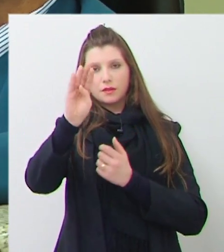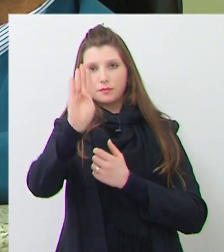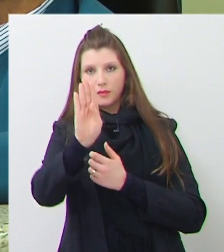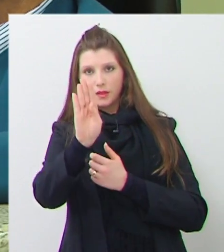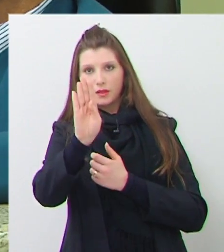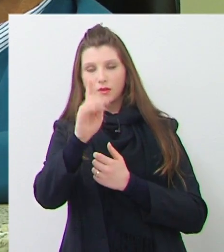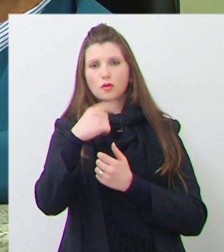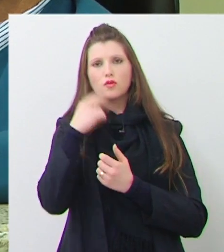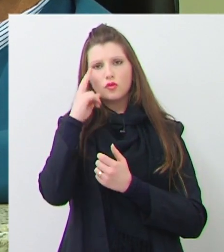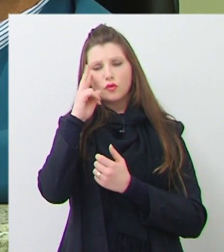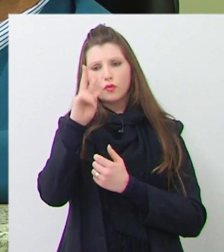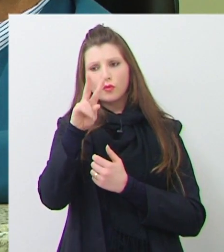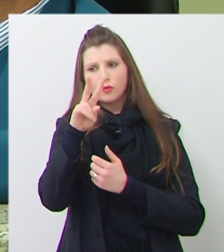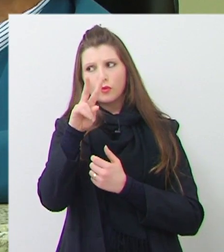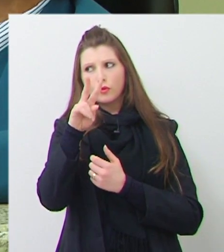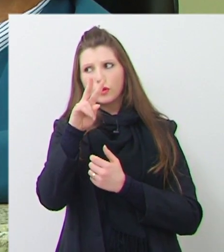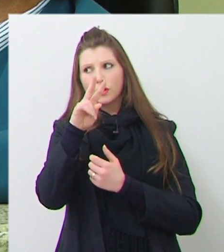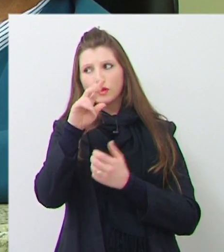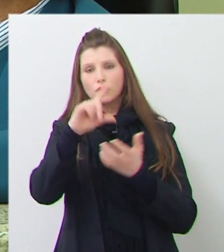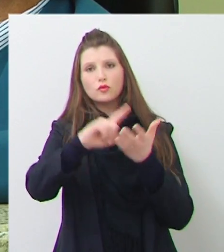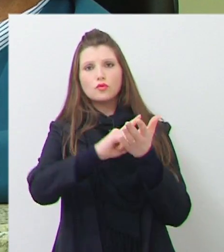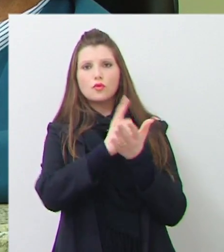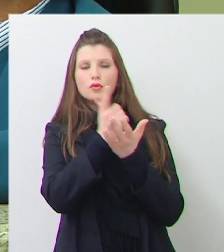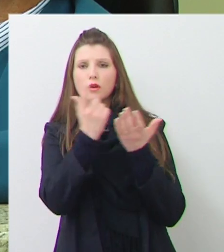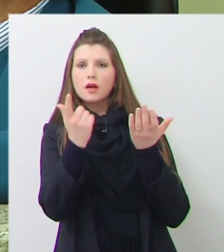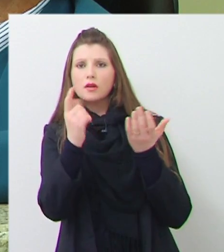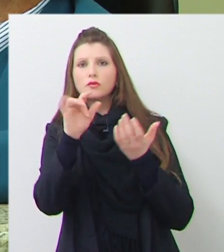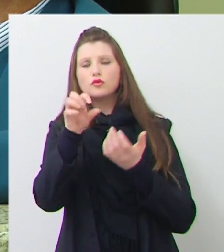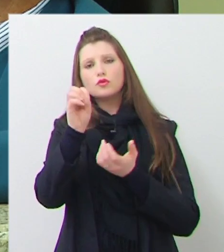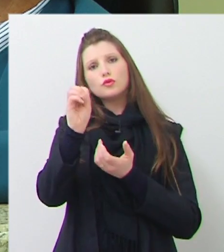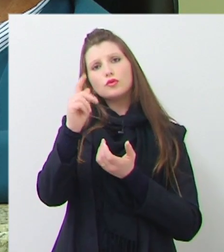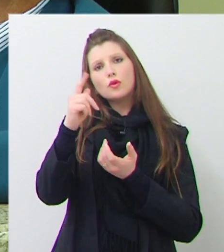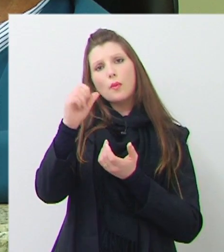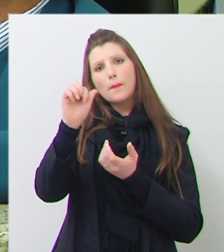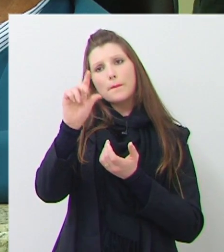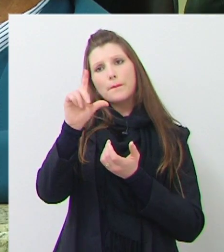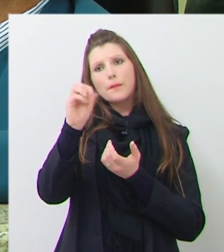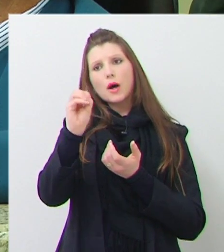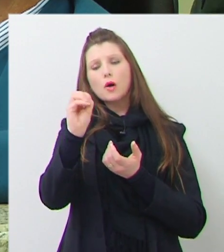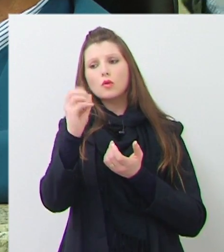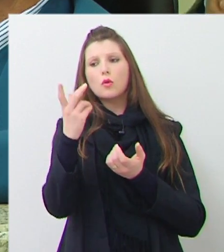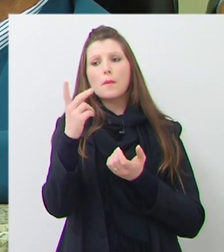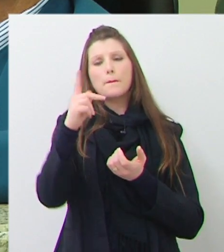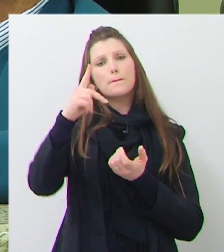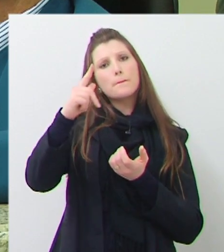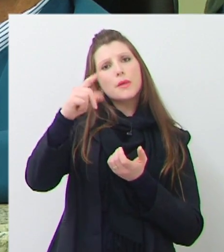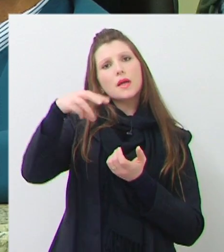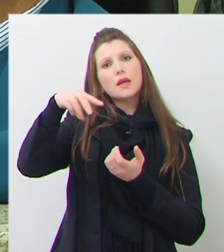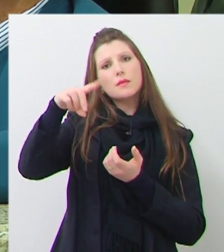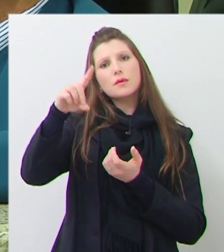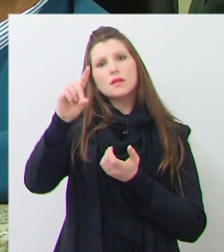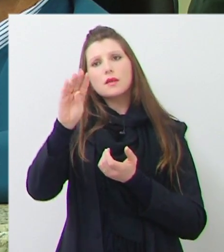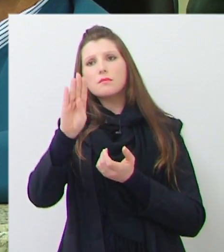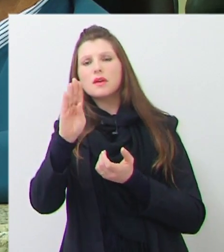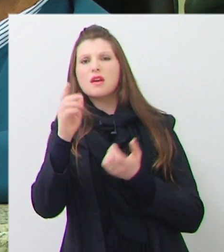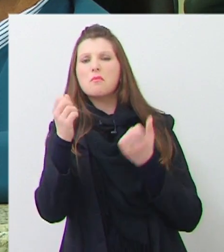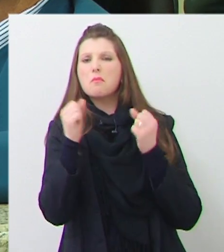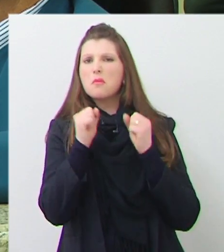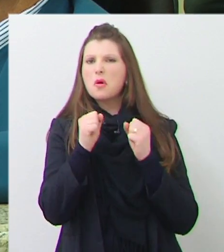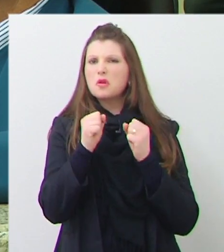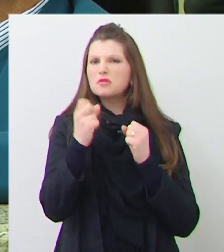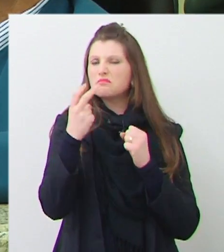no jornal, no João Paulo Messer, dizendo que o PMDB ele pode ser vice de a chapa de alguma composição. Eu subo essa